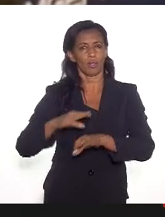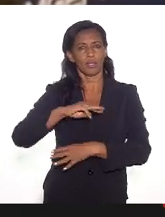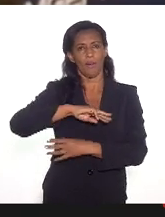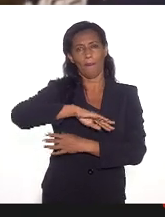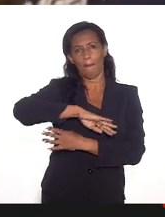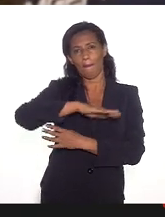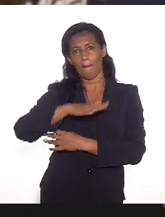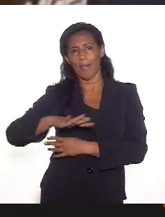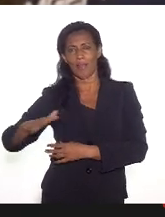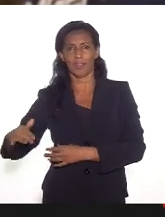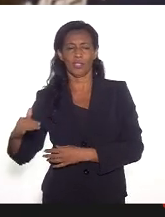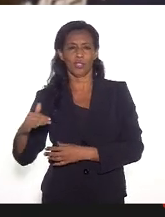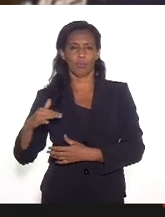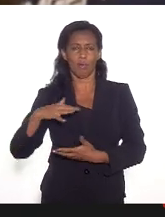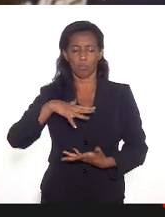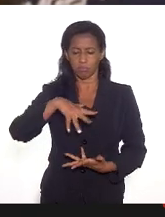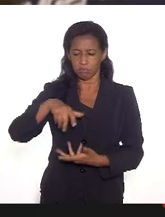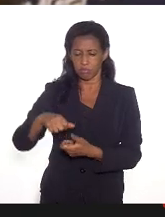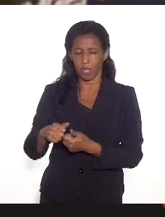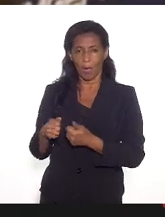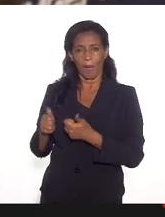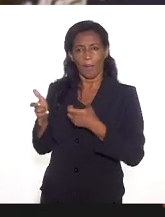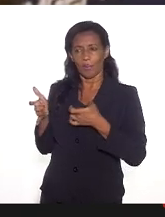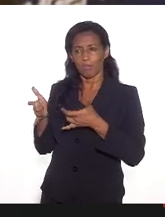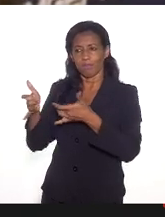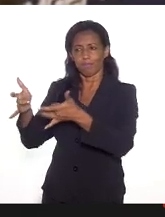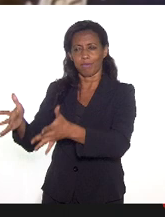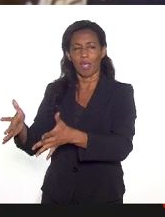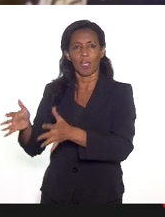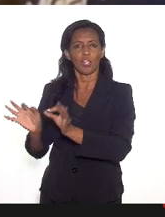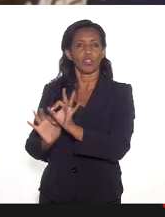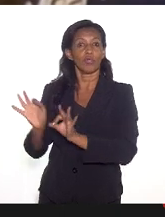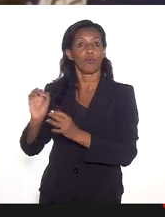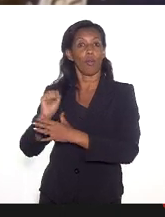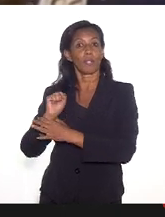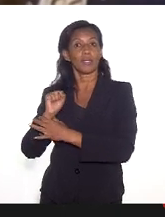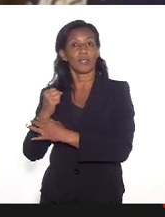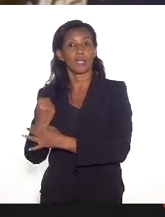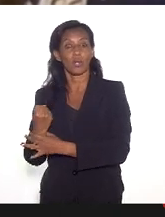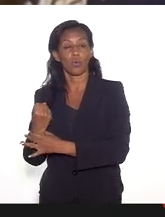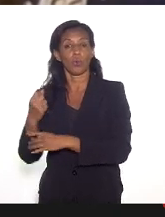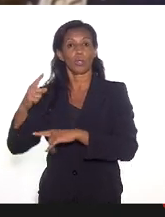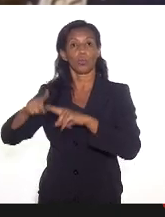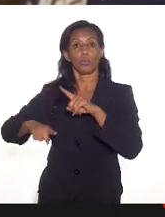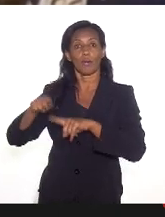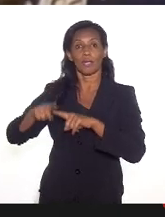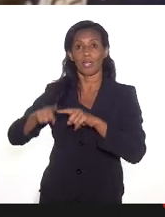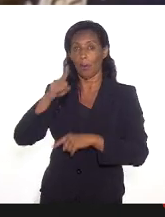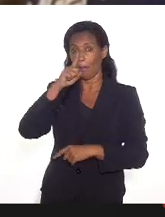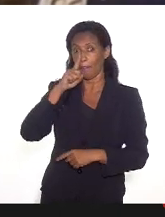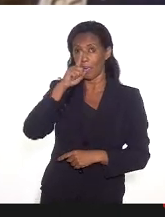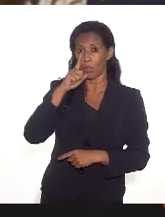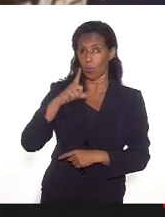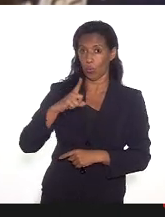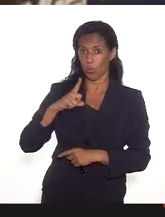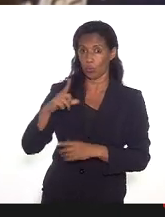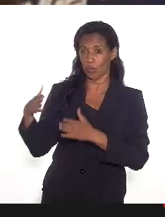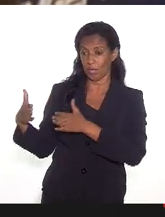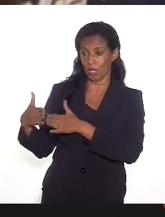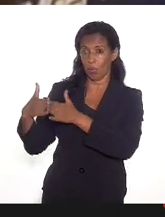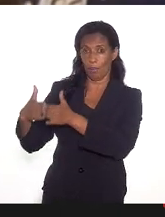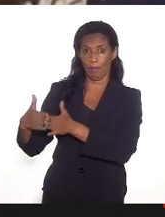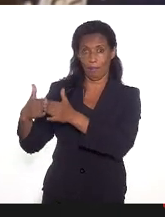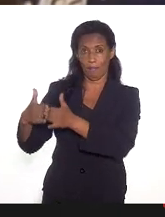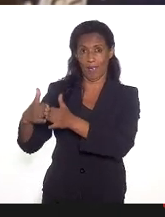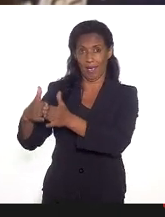Marítima Internacional para fazer o descarte de maneira segura do material perigoso que tem nesse navio. Esse navio tem